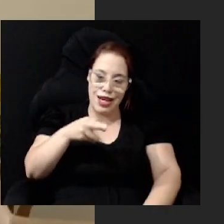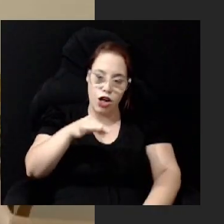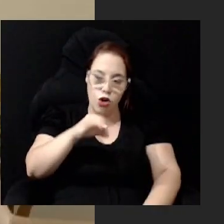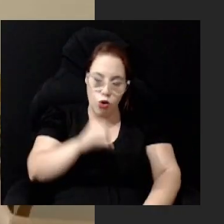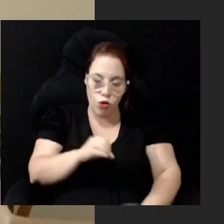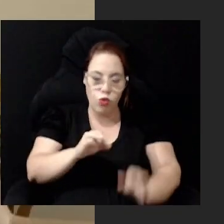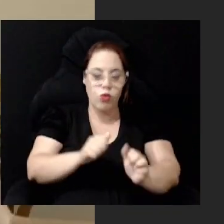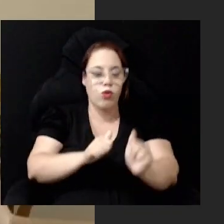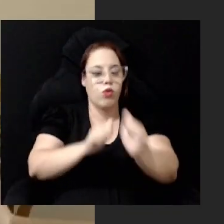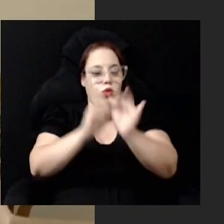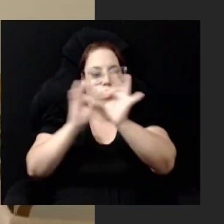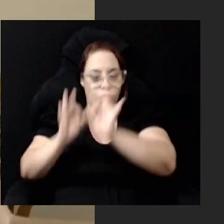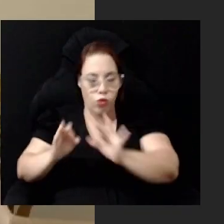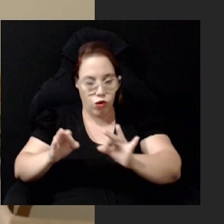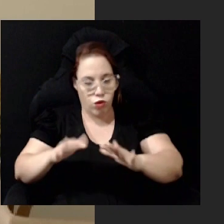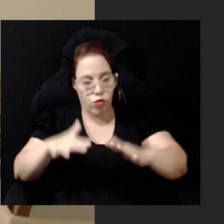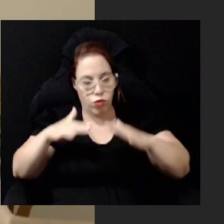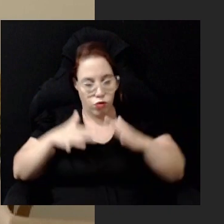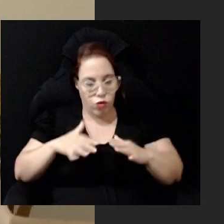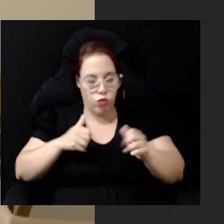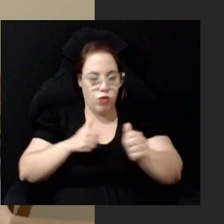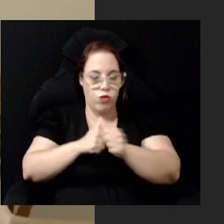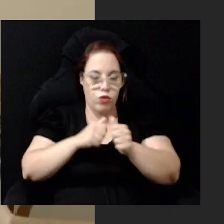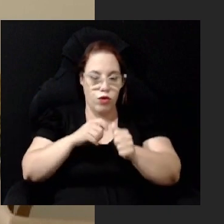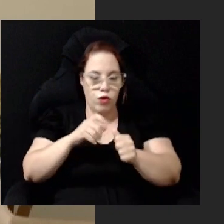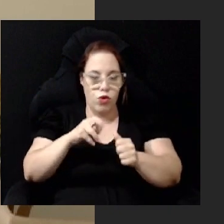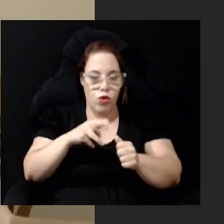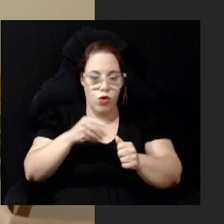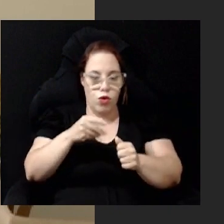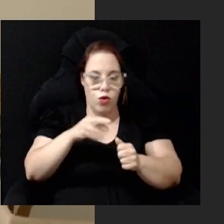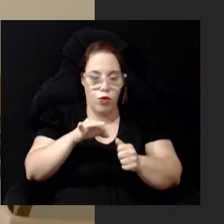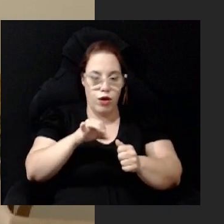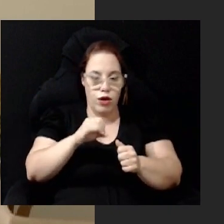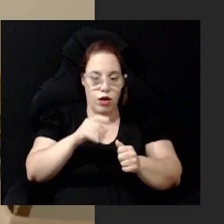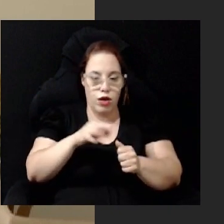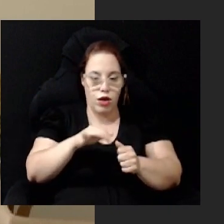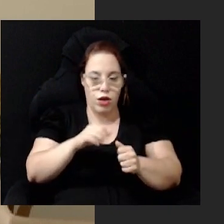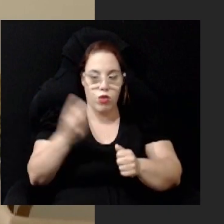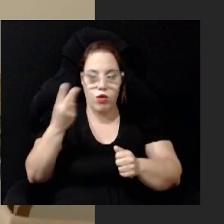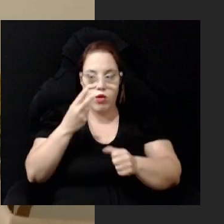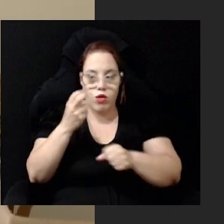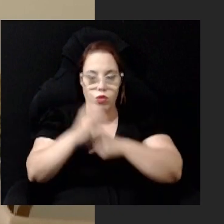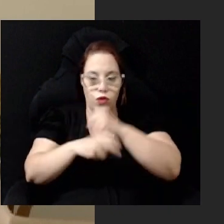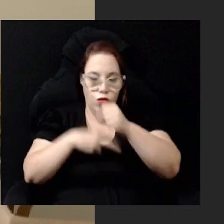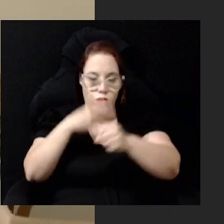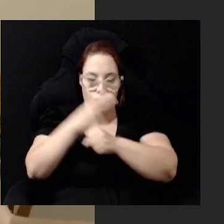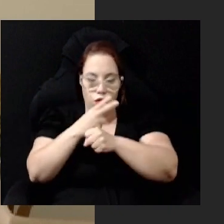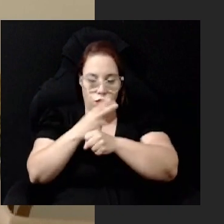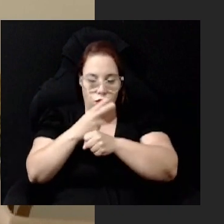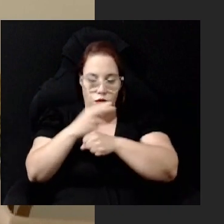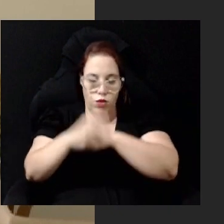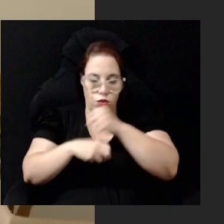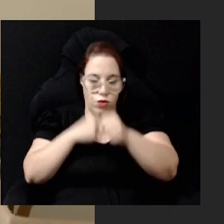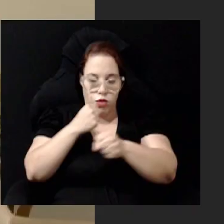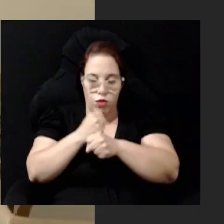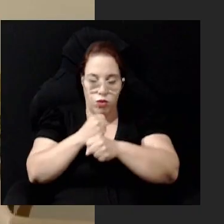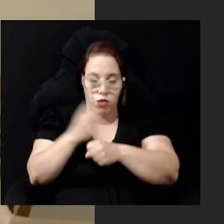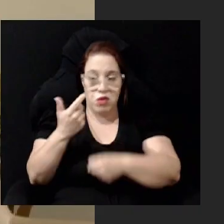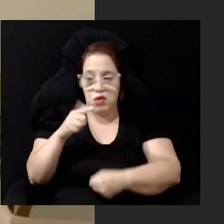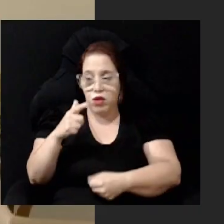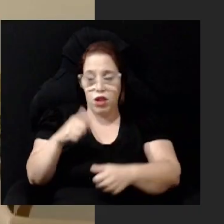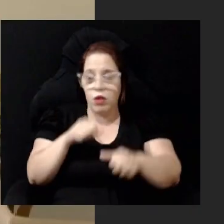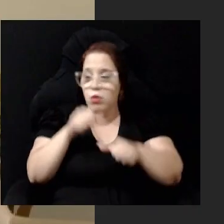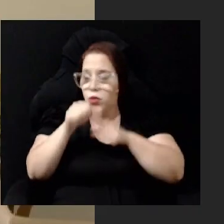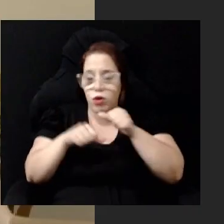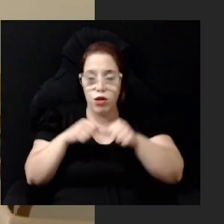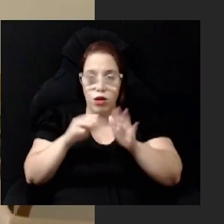sejam acompanhados de perto pelo ortopedista, pelo menos por uns 2 anos, e em 2 anos, se você não teve nenhuma mudança